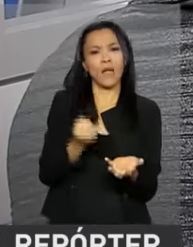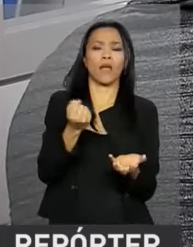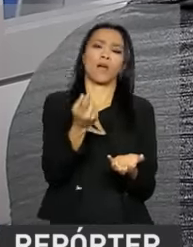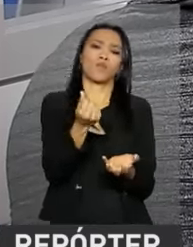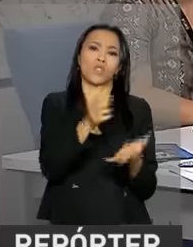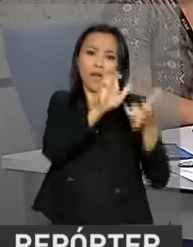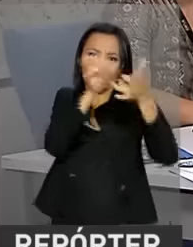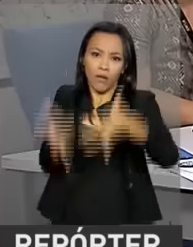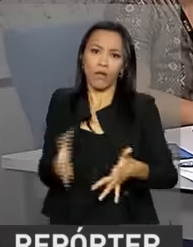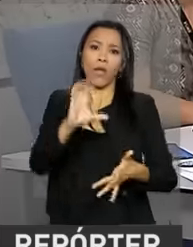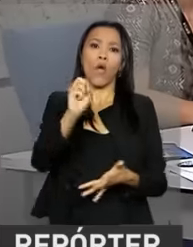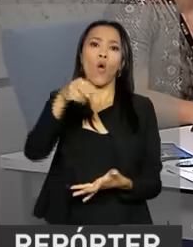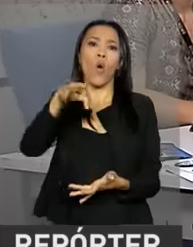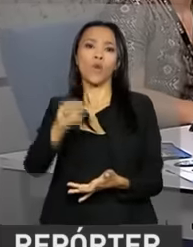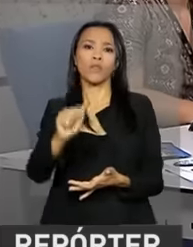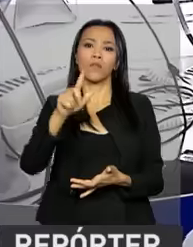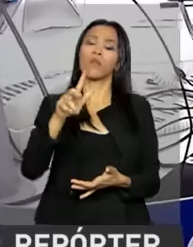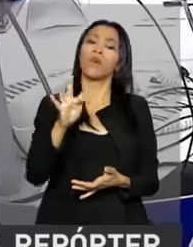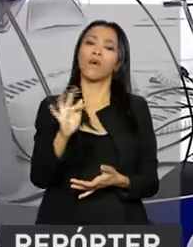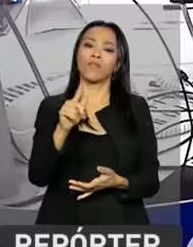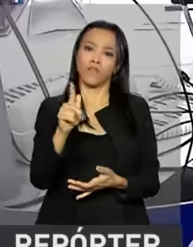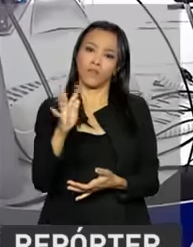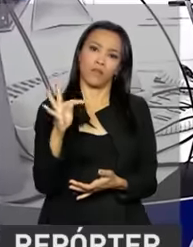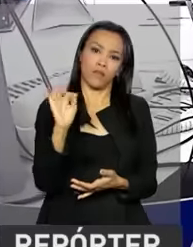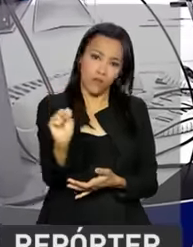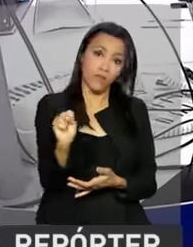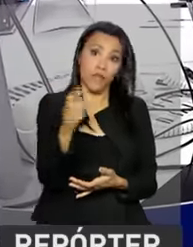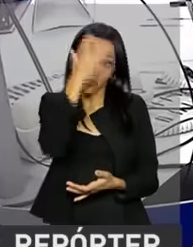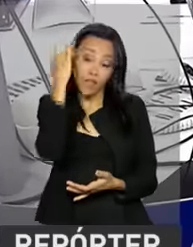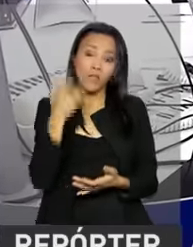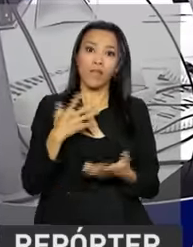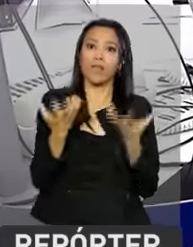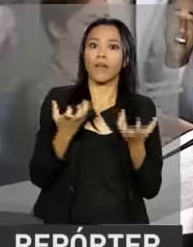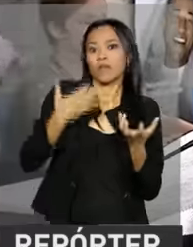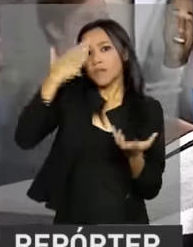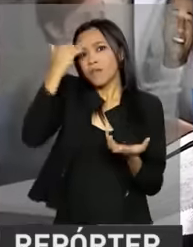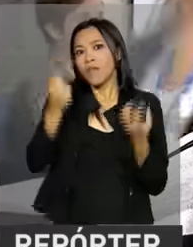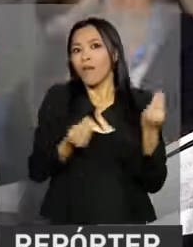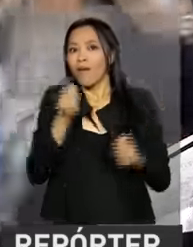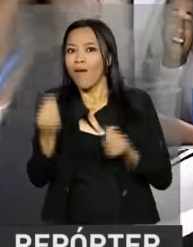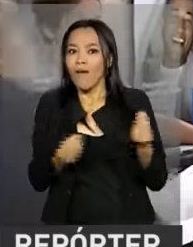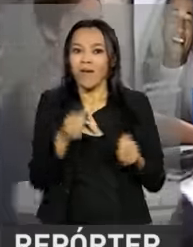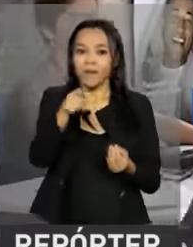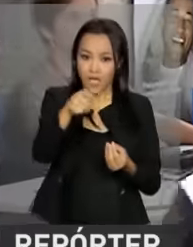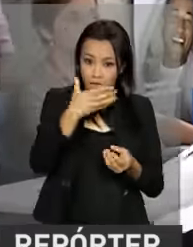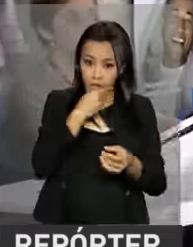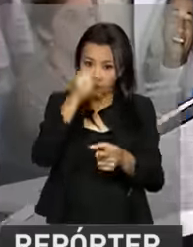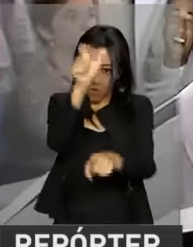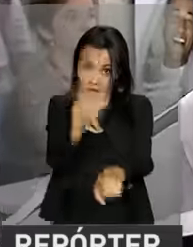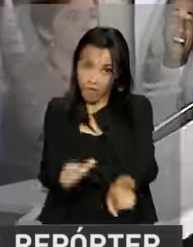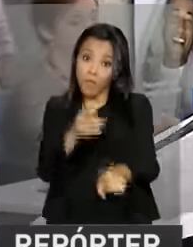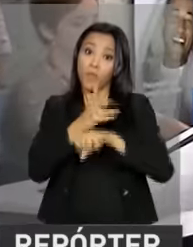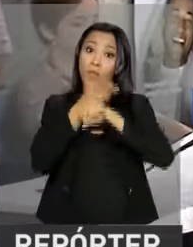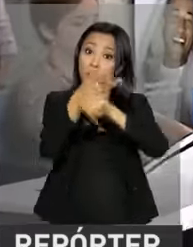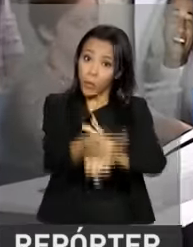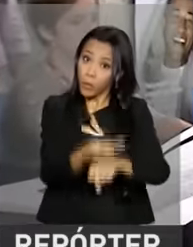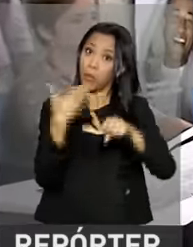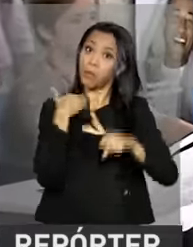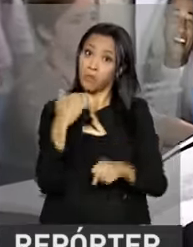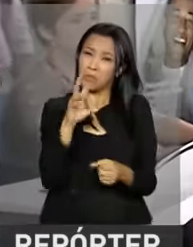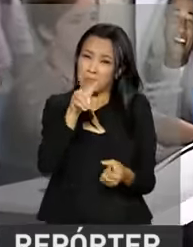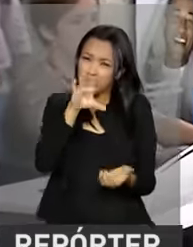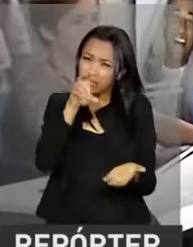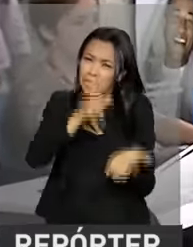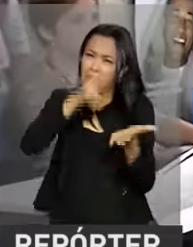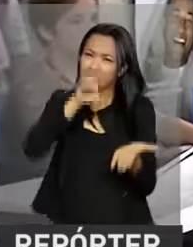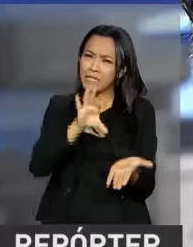inativas do FGTS muitas expectativas este Trabalhador por exemplo foi ao banco logo cedo e